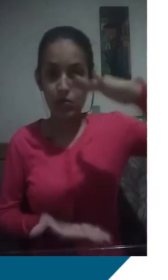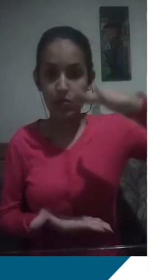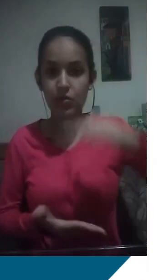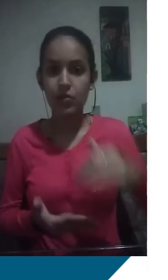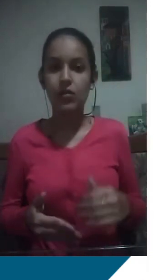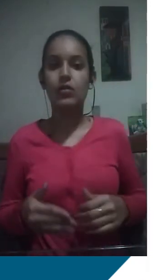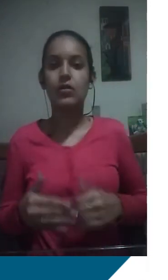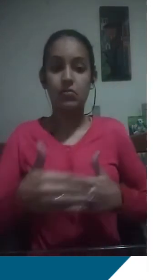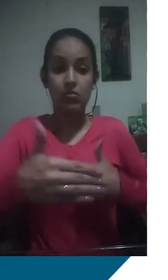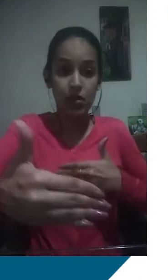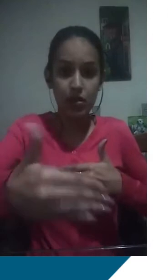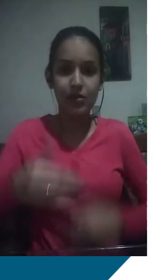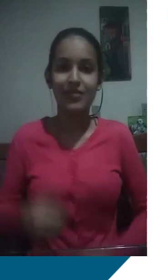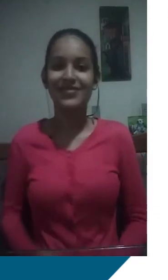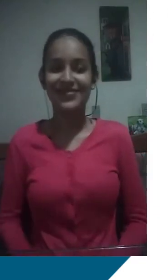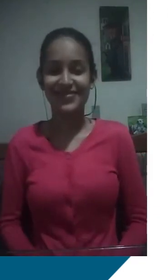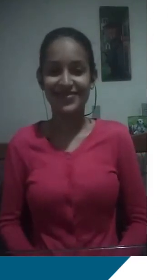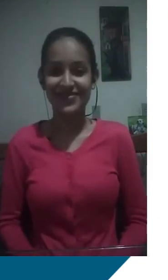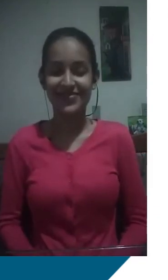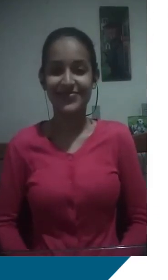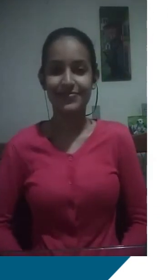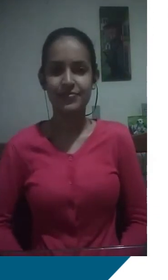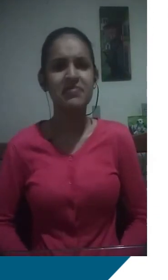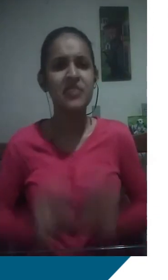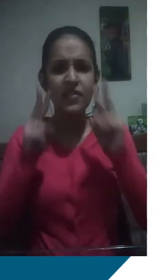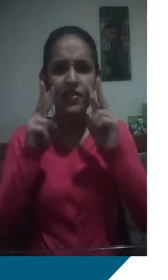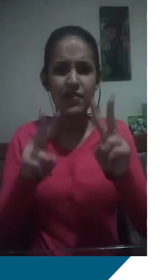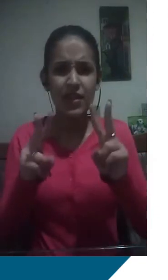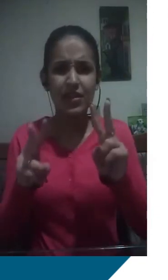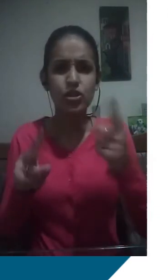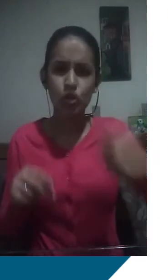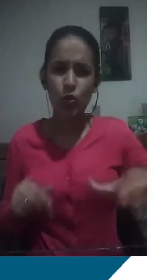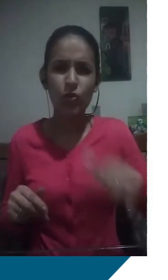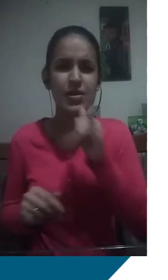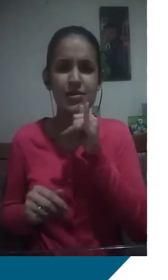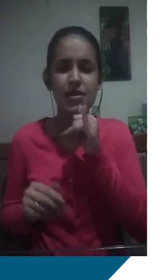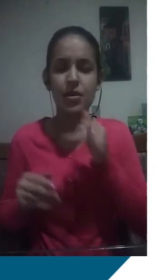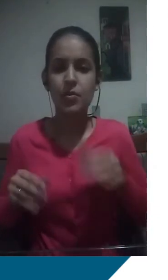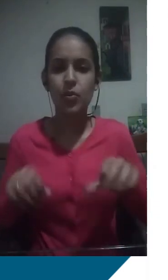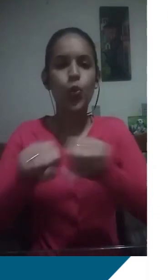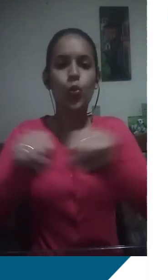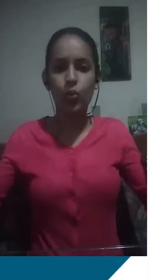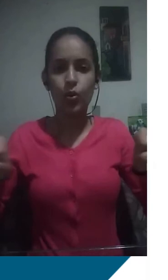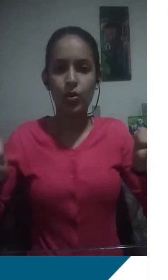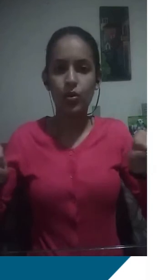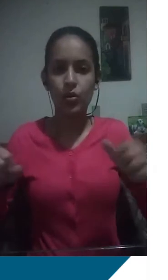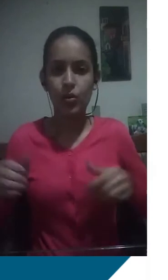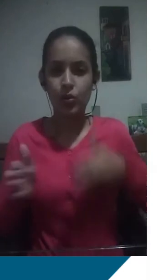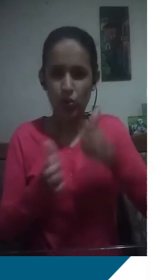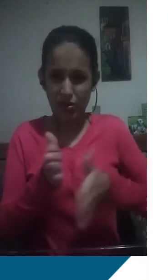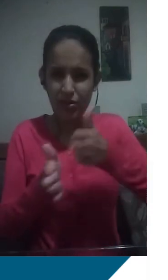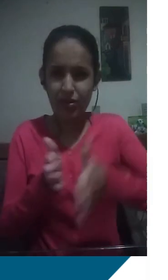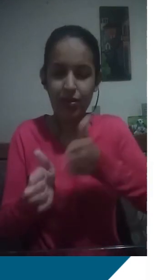Esse trilho, ele vai dilatar, quando aquecer ele vai se dilatar tanto o comprimento, quanto a largura, quanto a